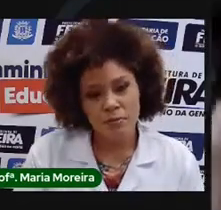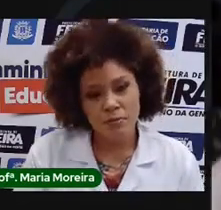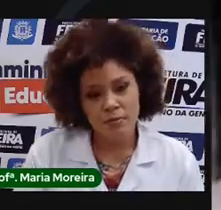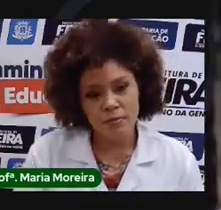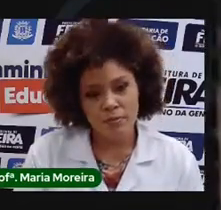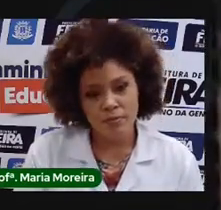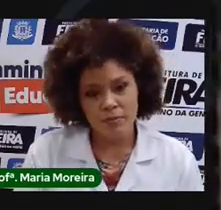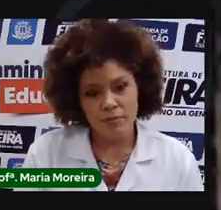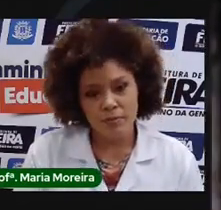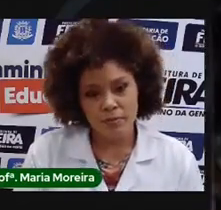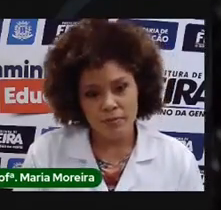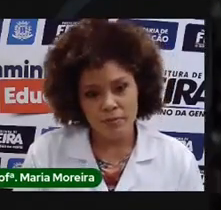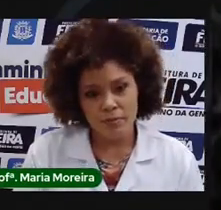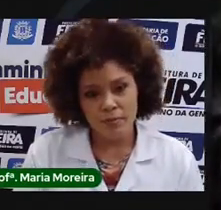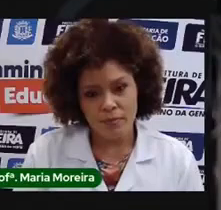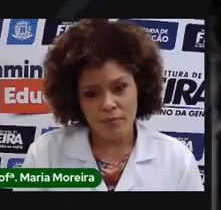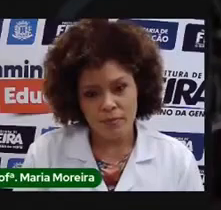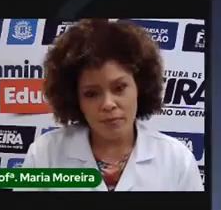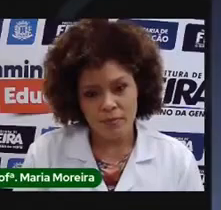princesa do sertão,